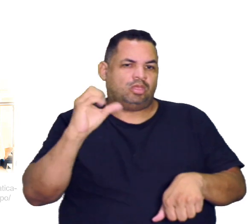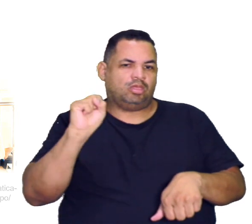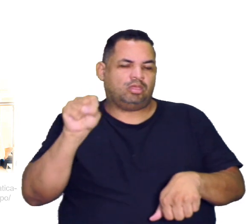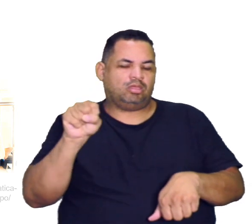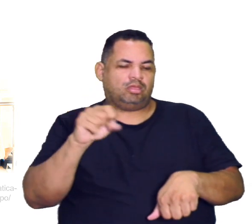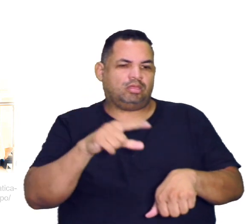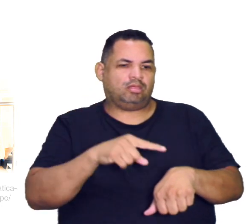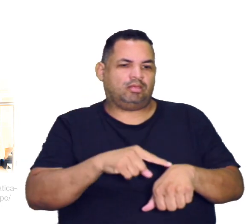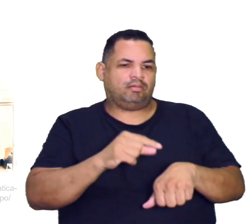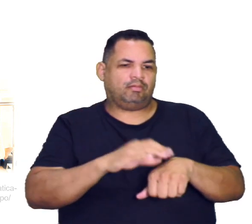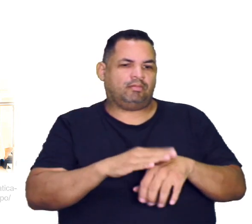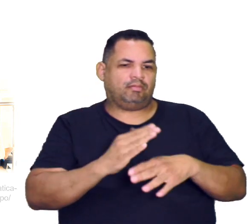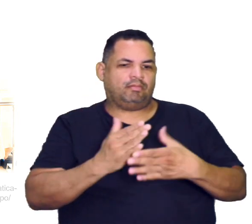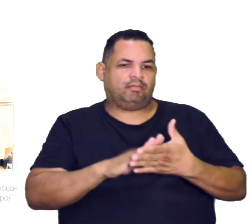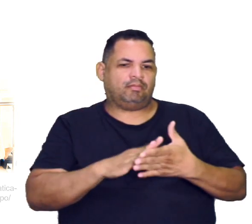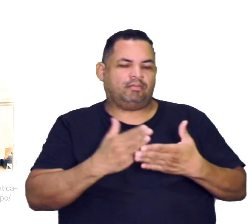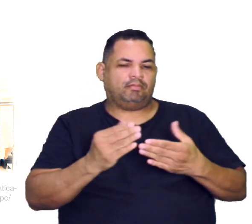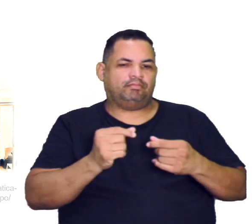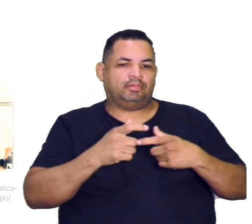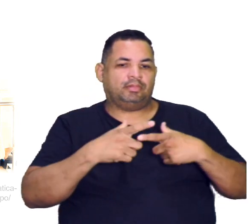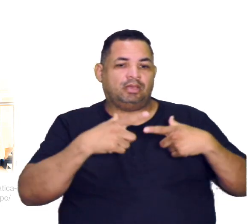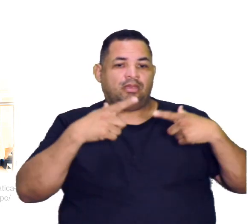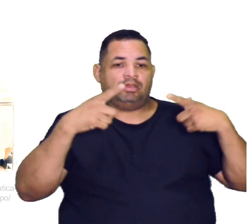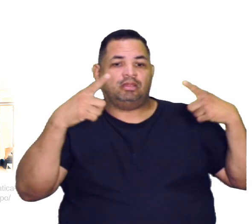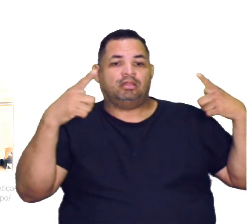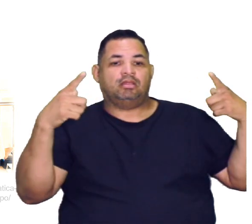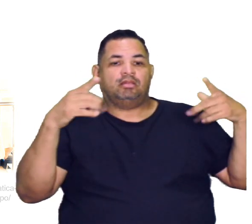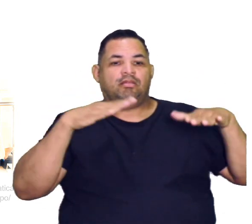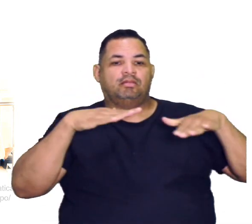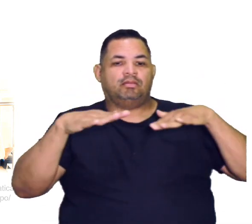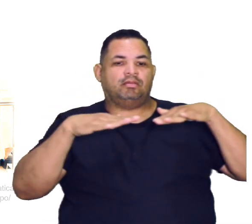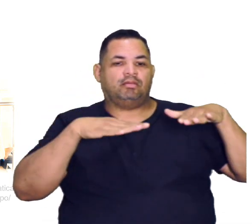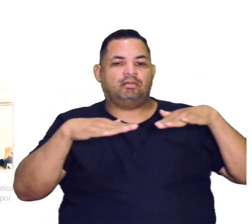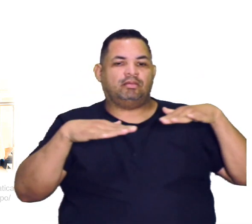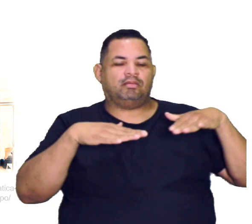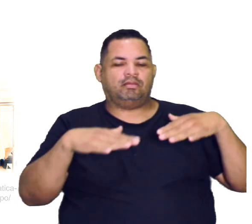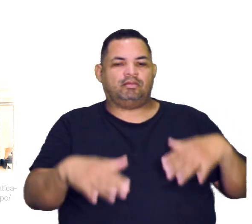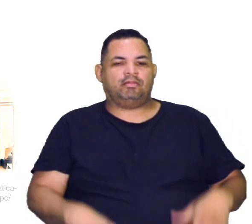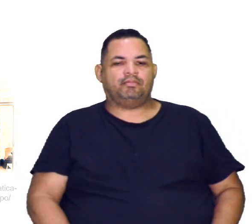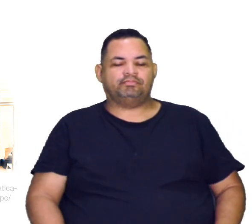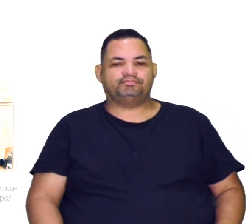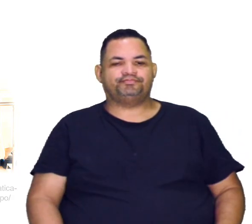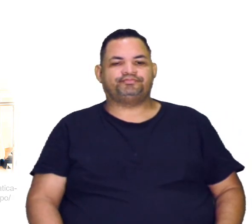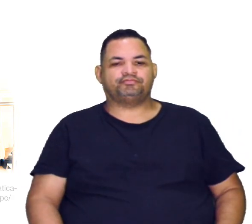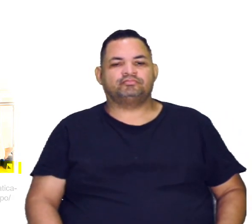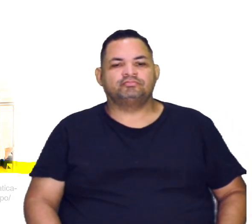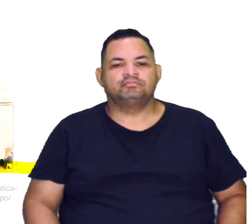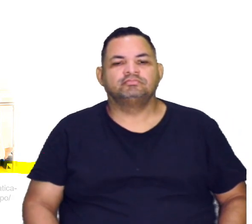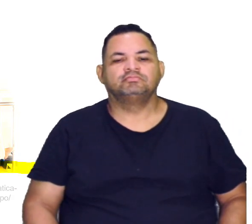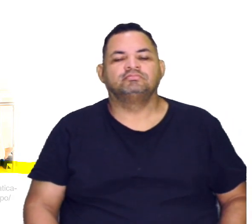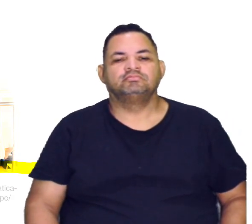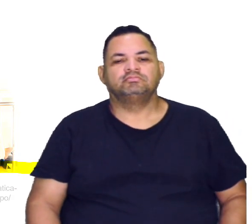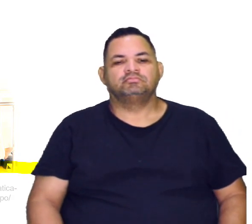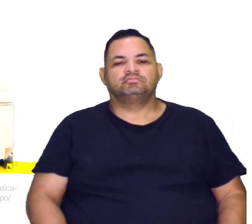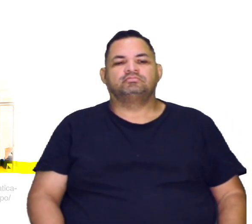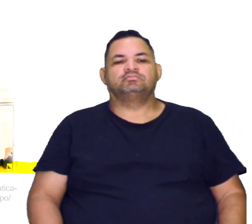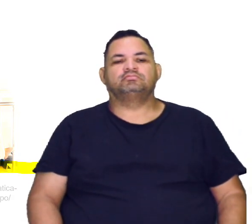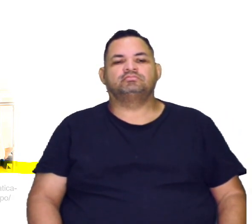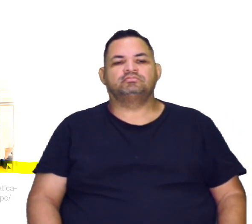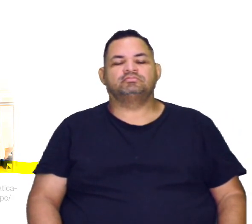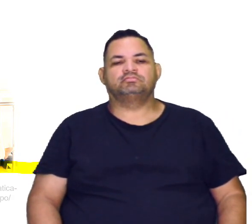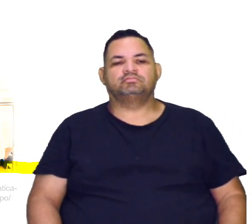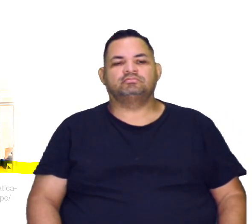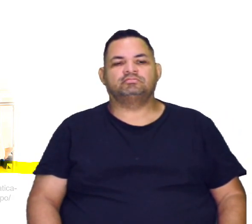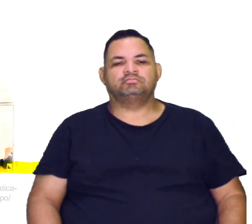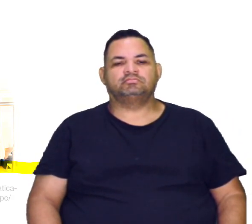para ampliar esses movimentos. Tá? Para ampliar esses